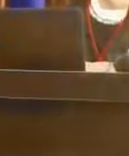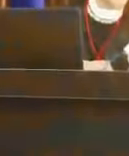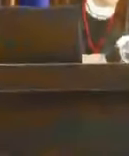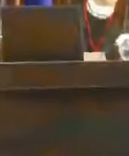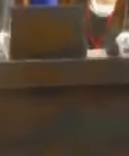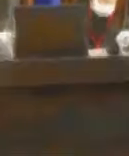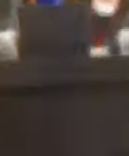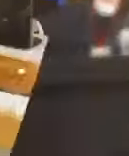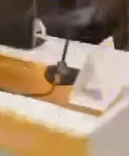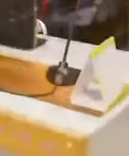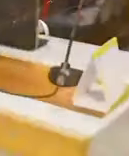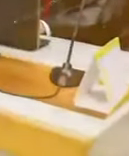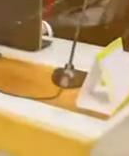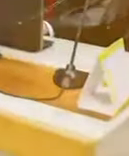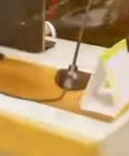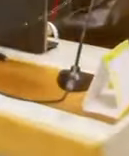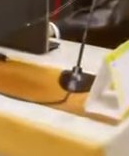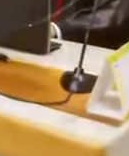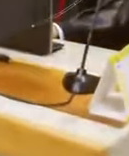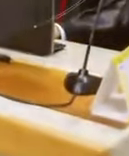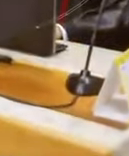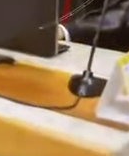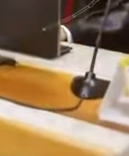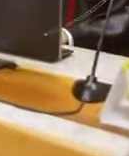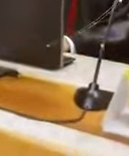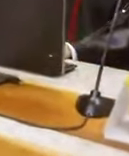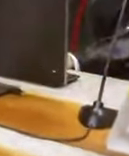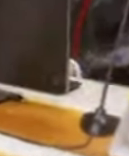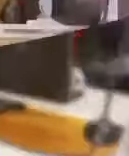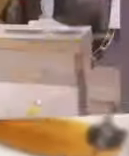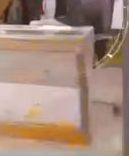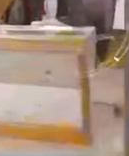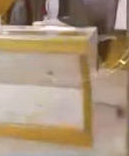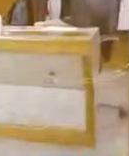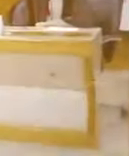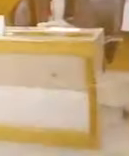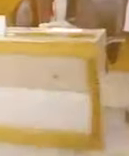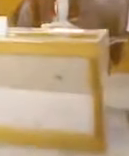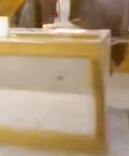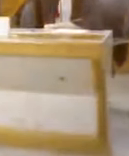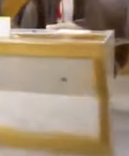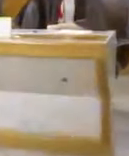Sequência de imagem do plenário do Tribunal Regional Eleitoral da Amapá e seus magistrados.